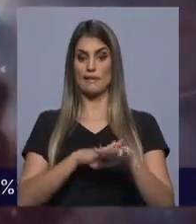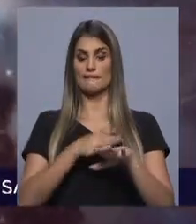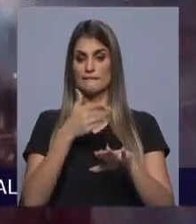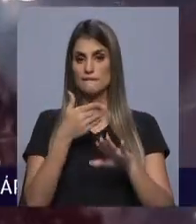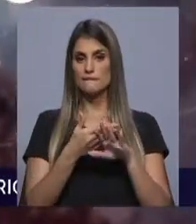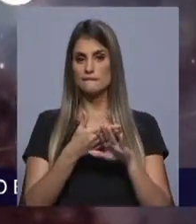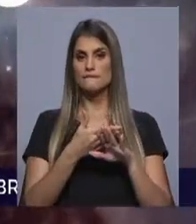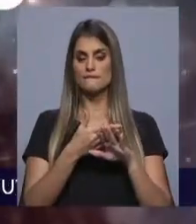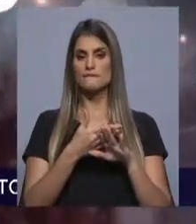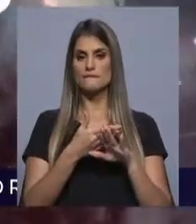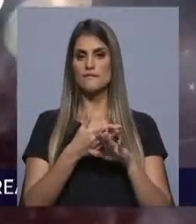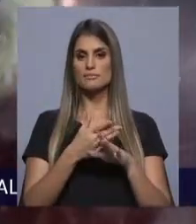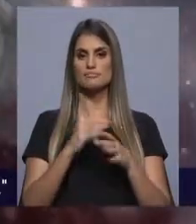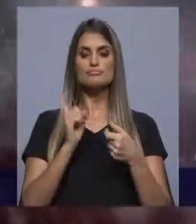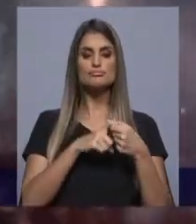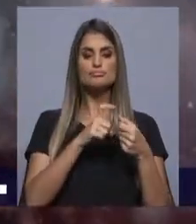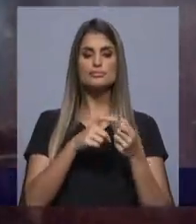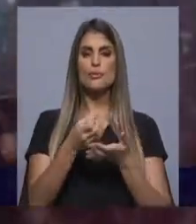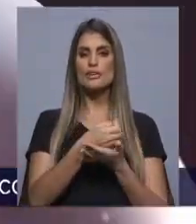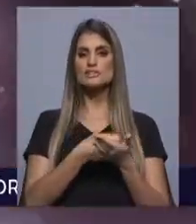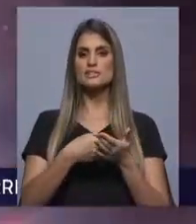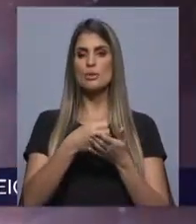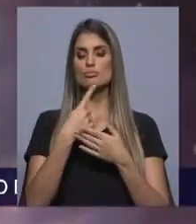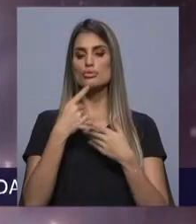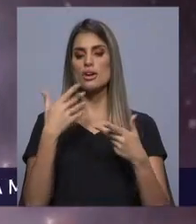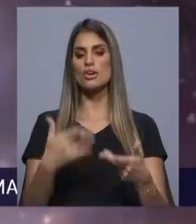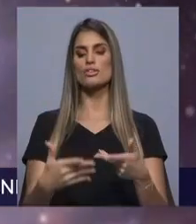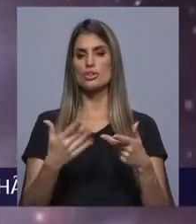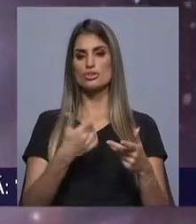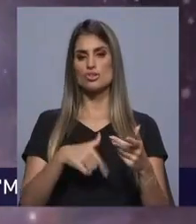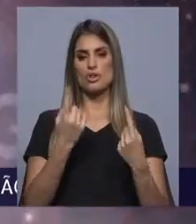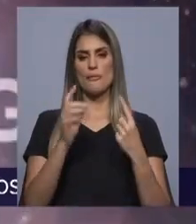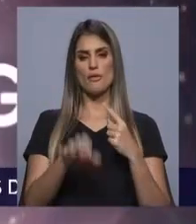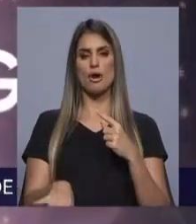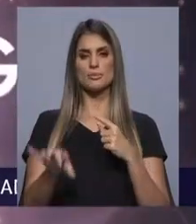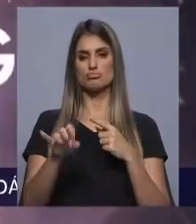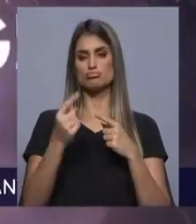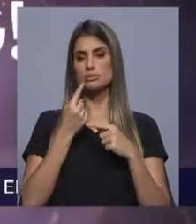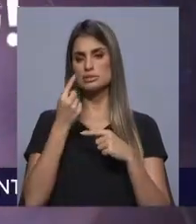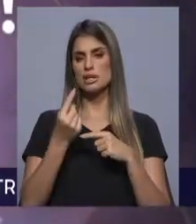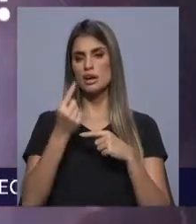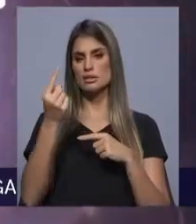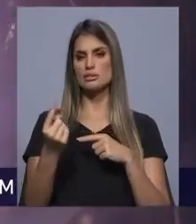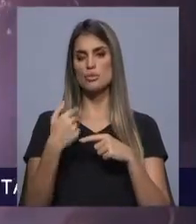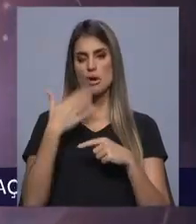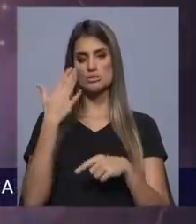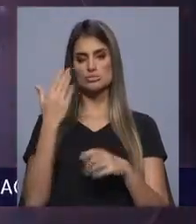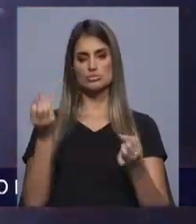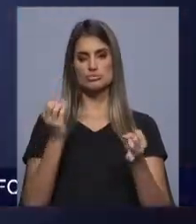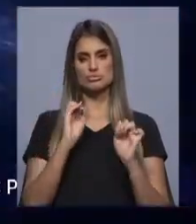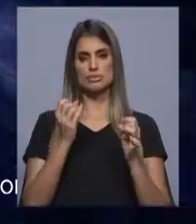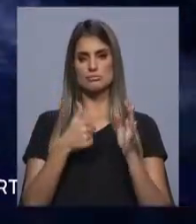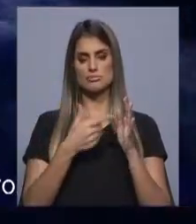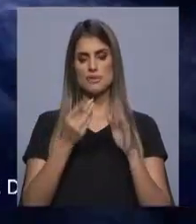como a Via Láctea aninhadas nesse vazio. E, portanto, a pergunta que se coloca é: somos de alguma forma especial? Eu desconfio que não. Vamos precisar de muito